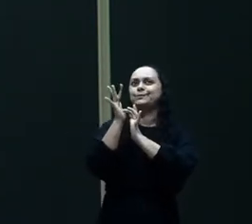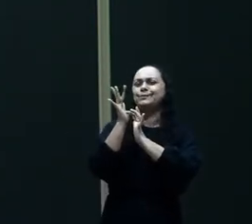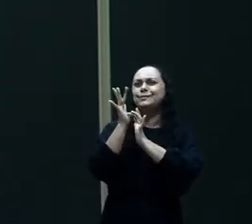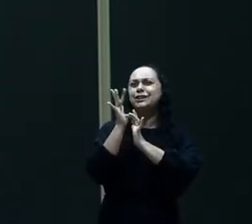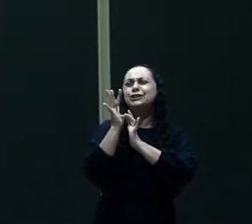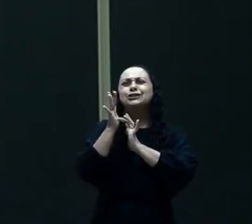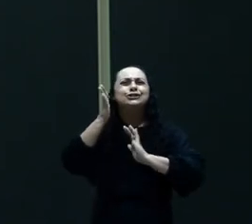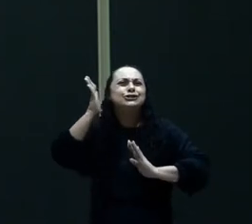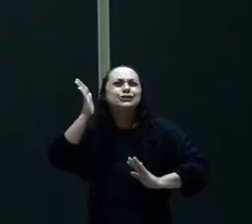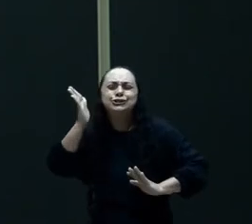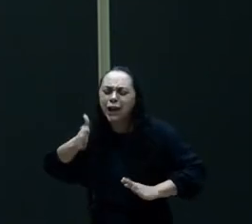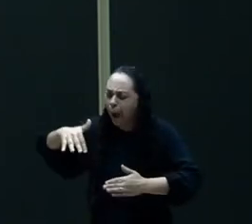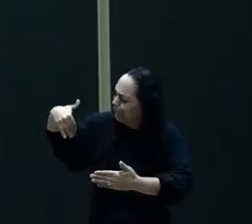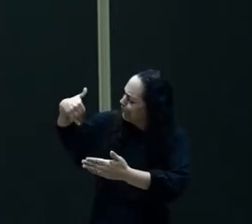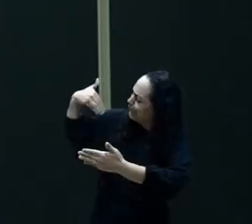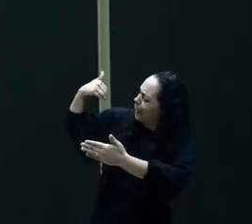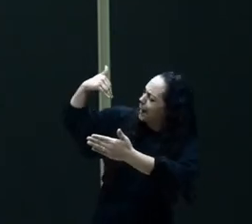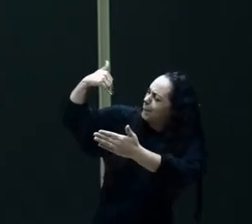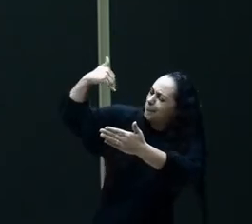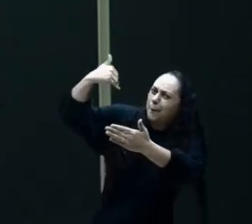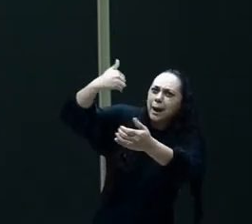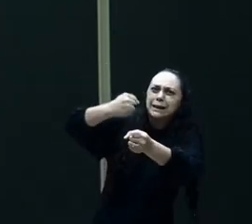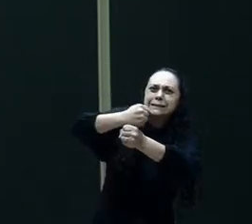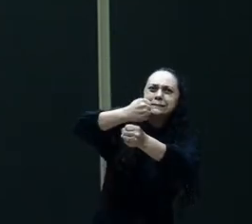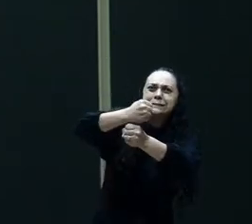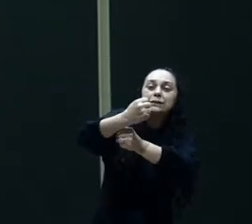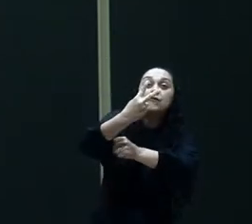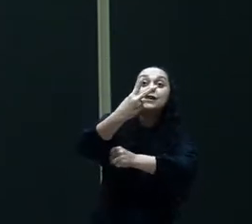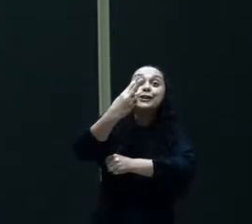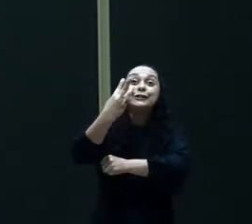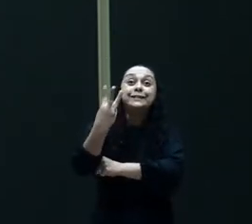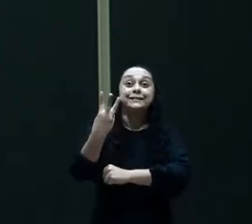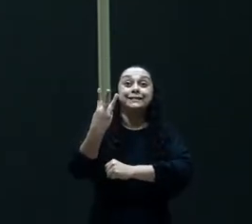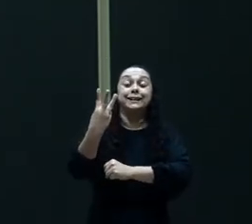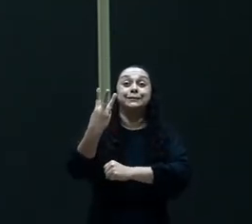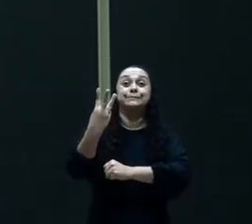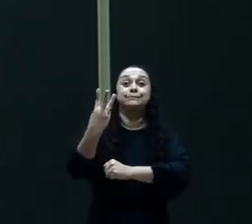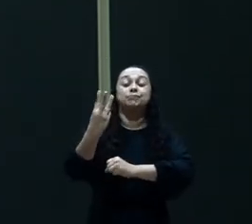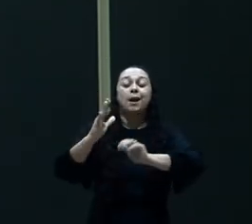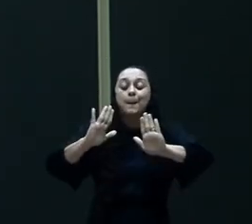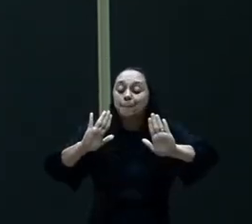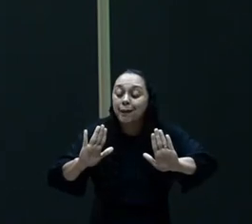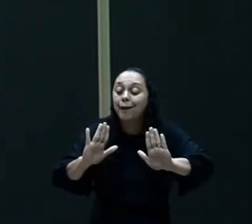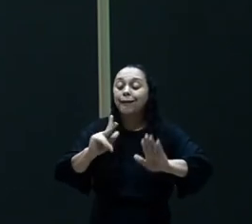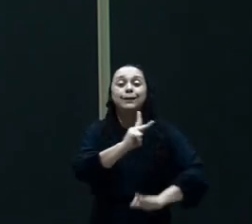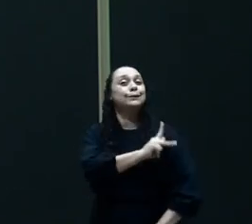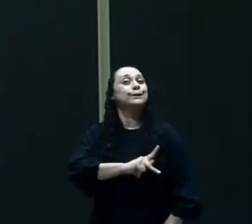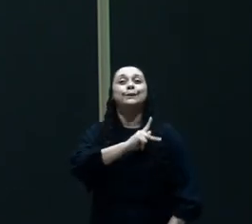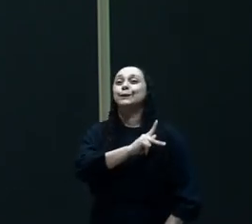20 anos do ministrio de Paulo e Paulo não conseguiu ir até